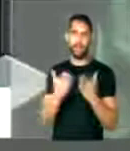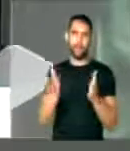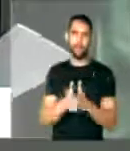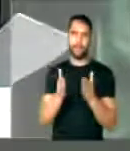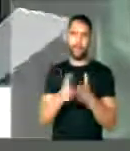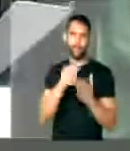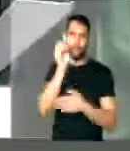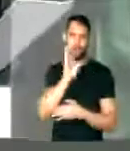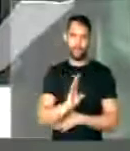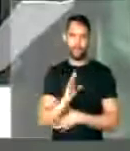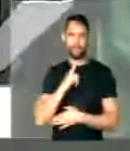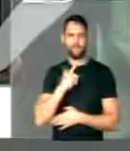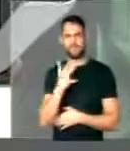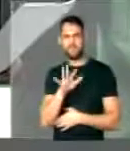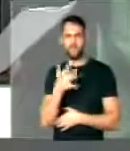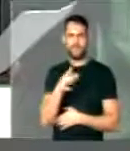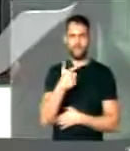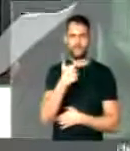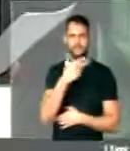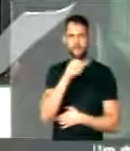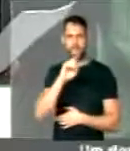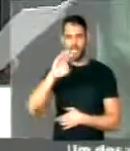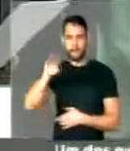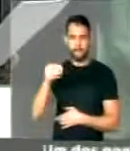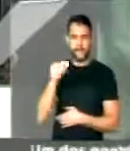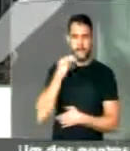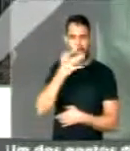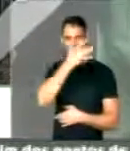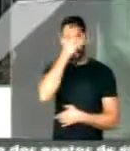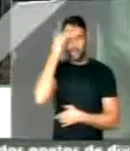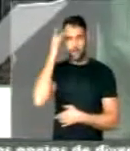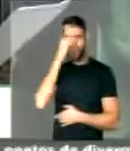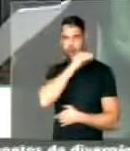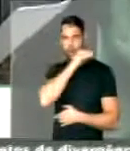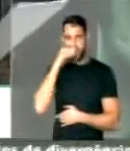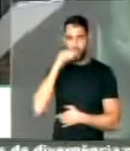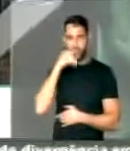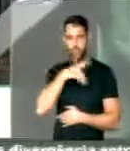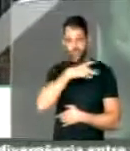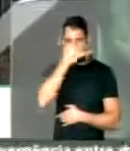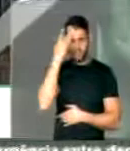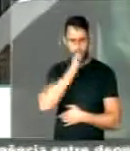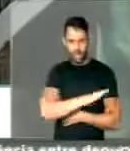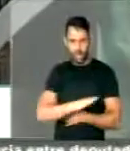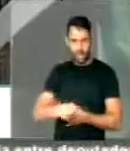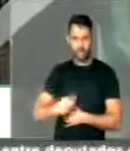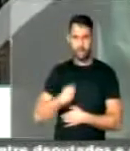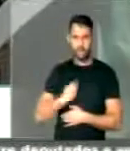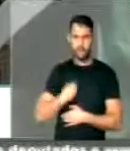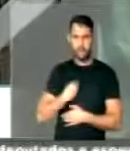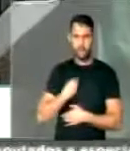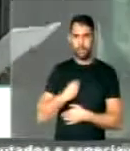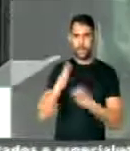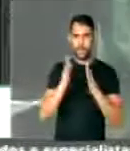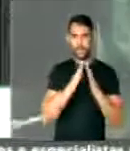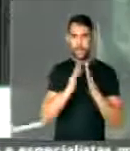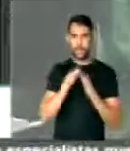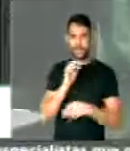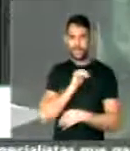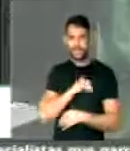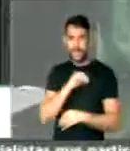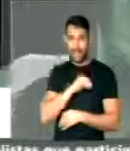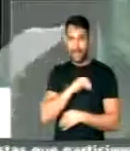de 20 milhões de adultos e crianças vivendo em domicílios nos quais a renda